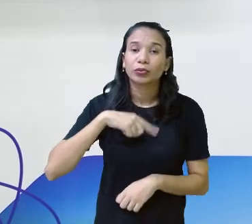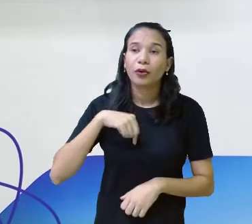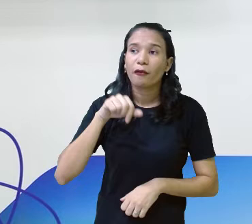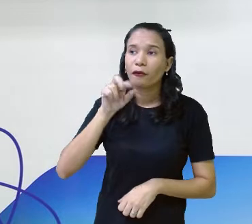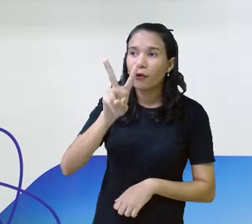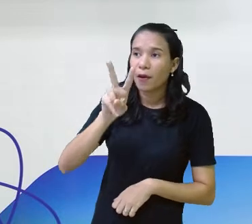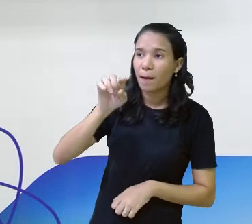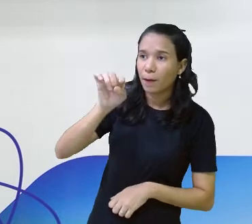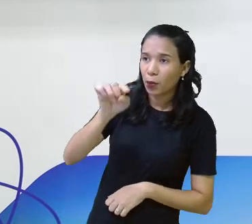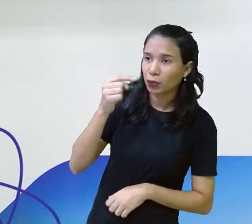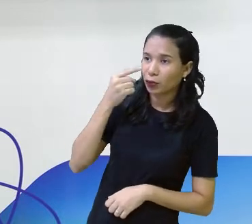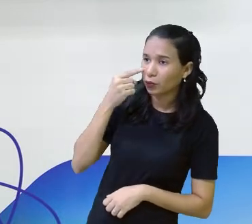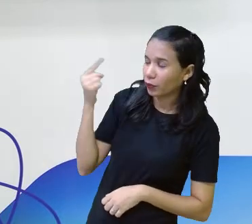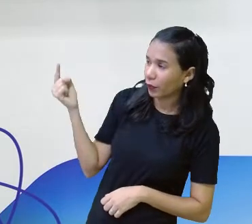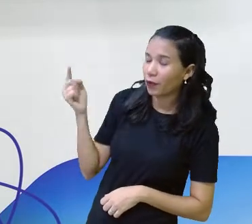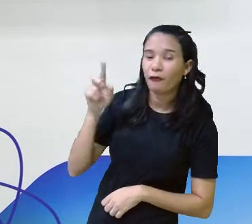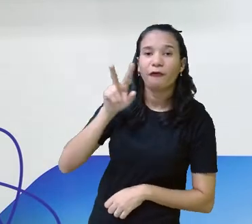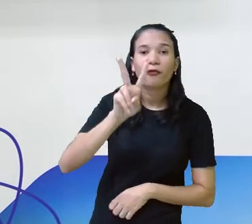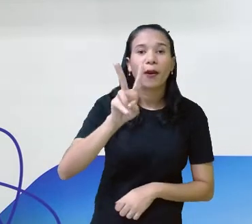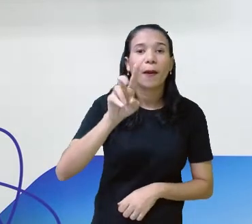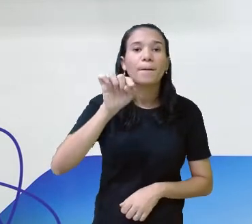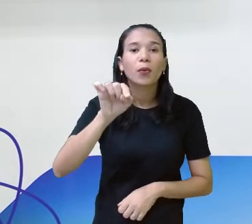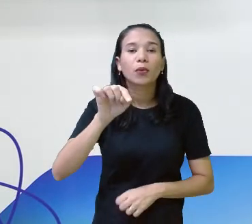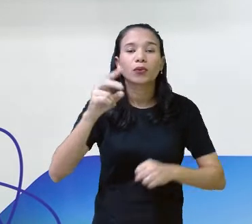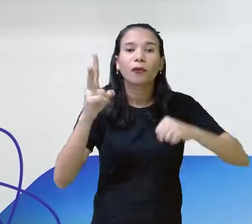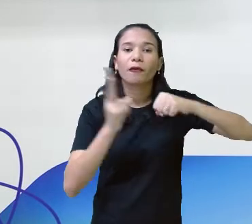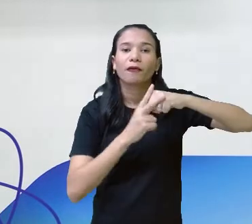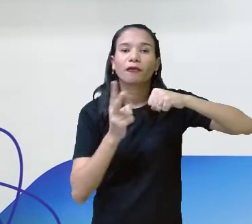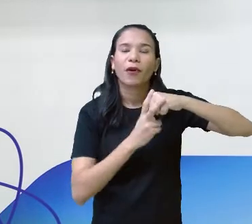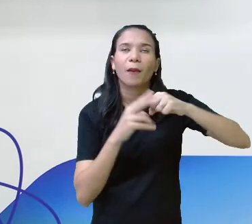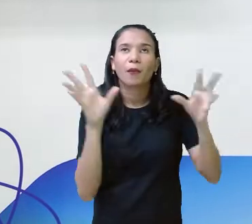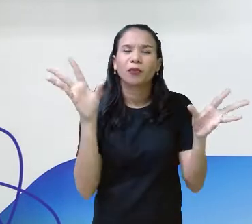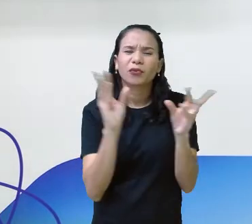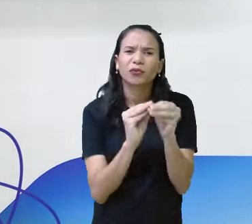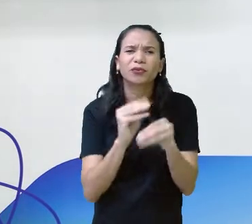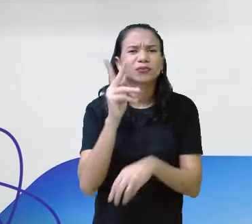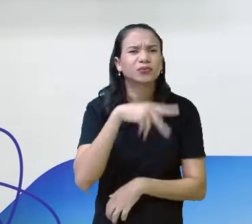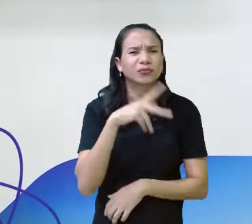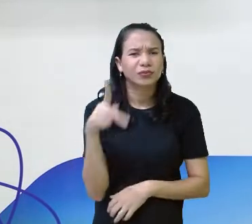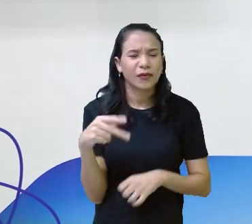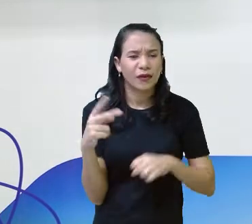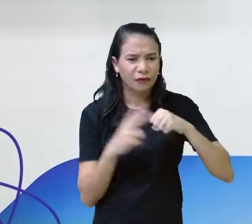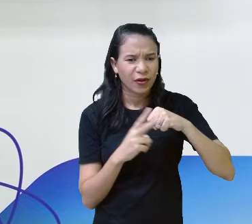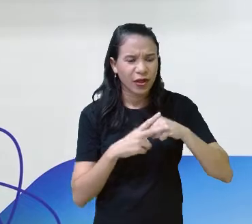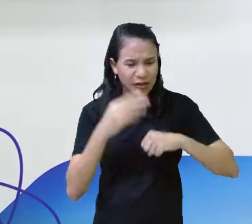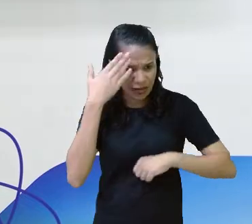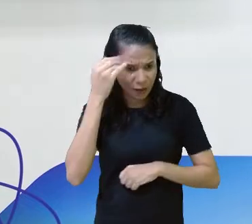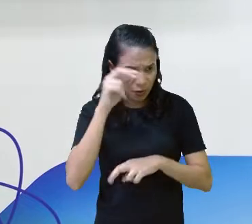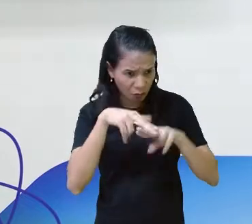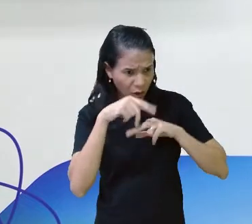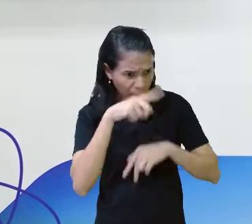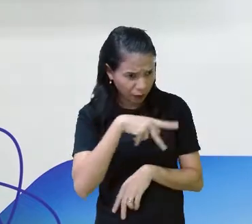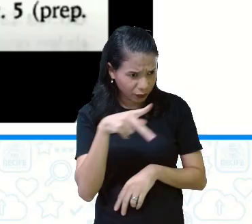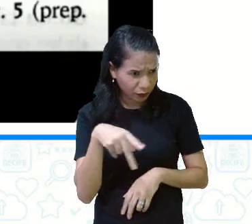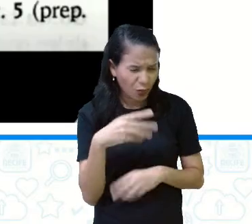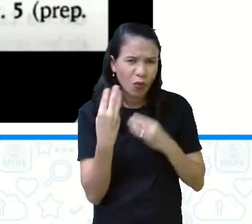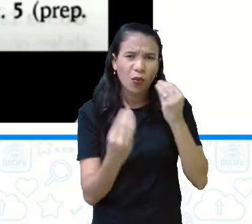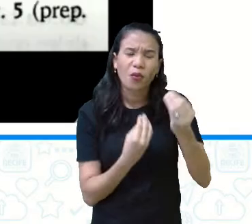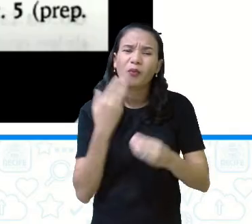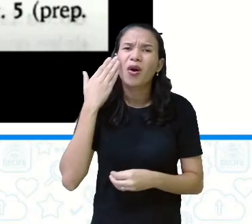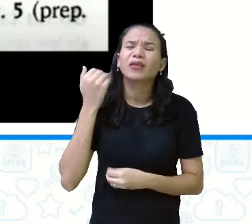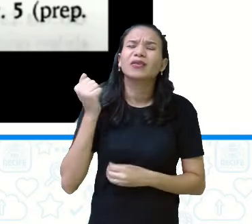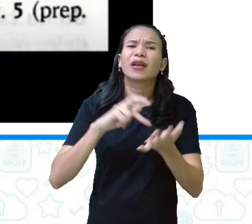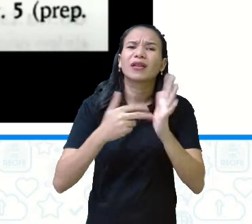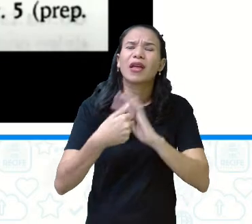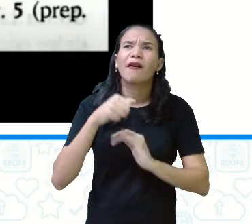está percebendo isso aí, o V ponto aí é verbo. Professora, a senhora sabe disso porque é professora, mas como é que eu vou saber o que